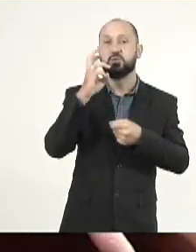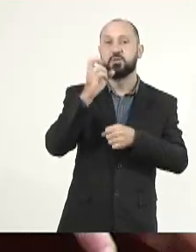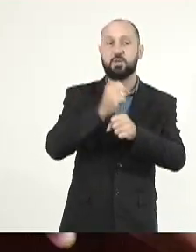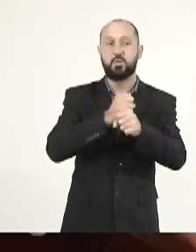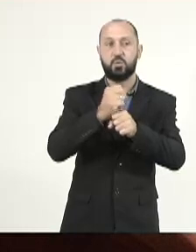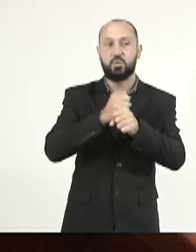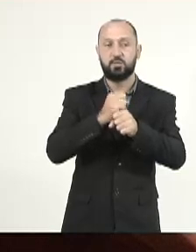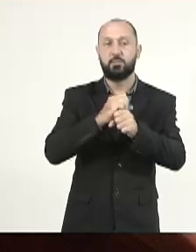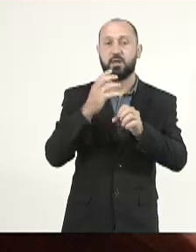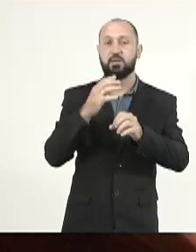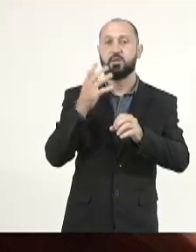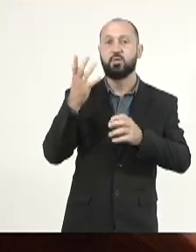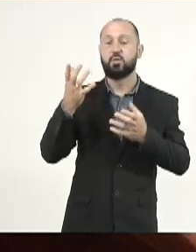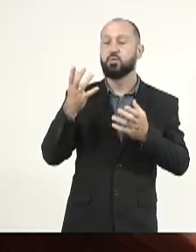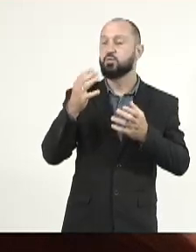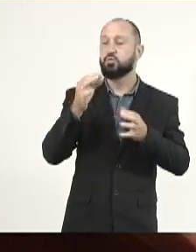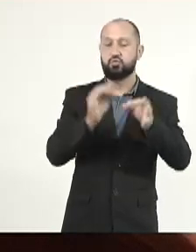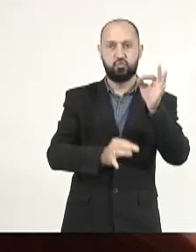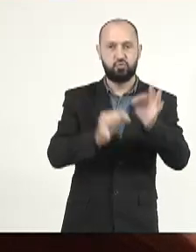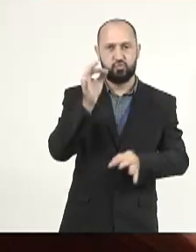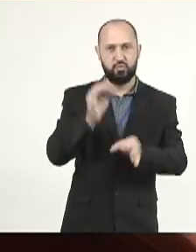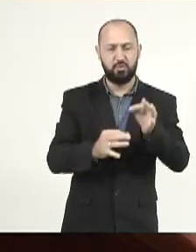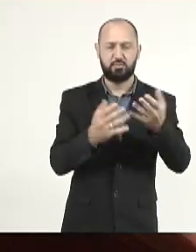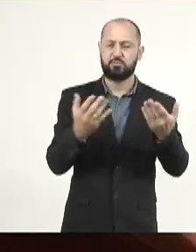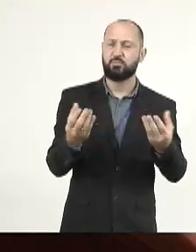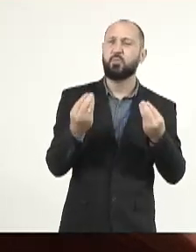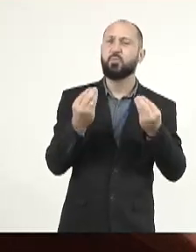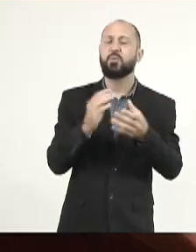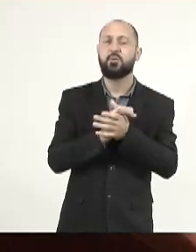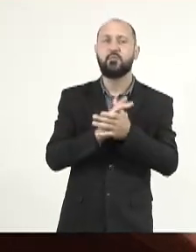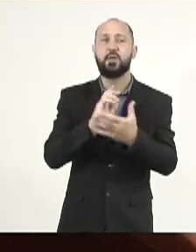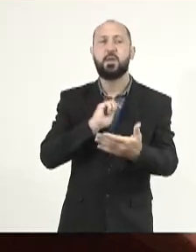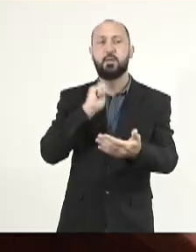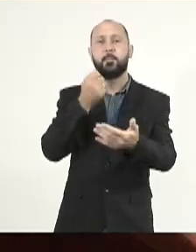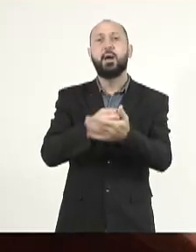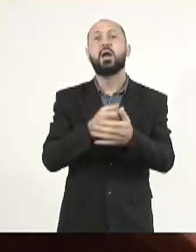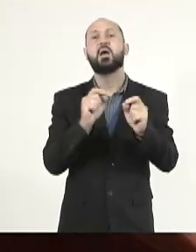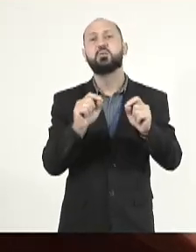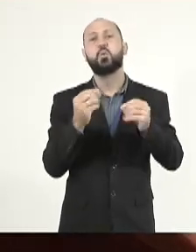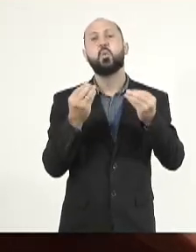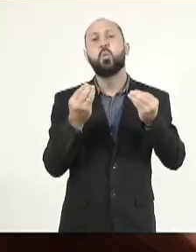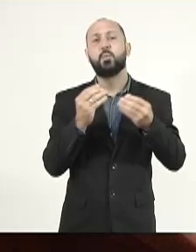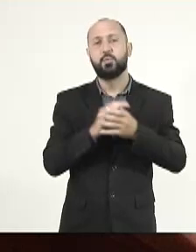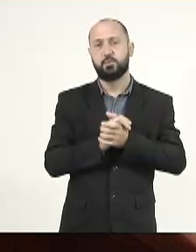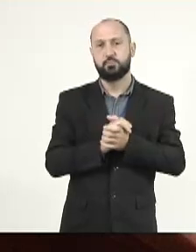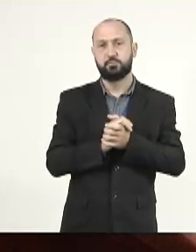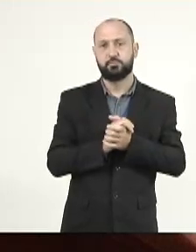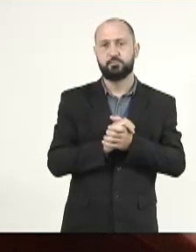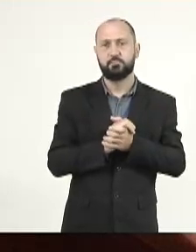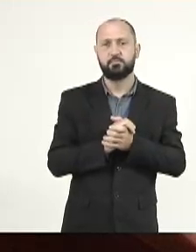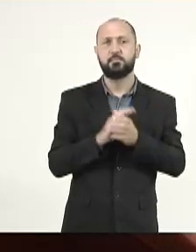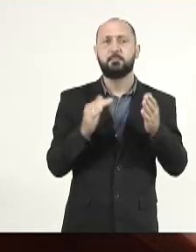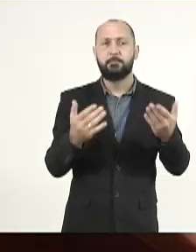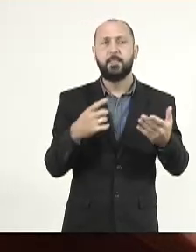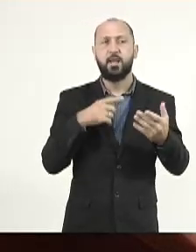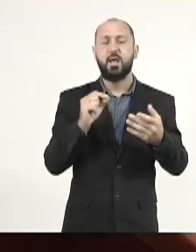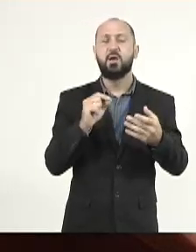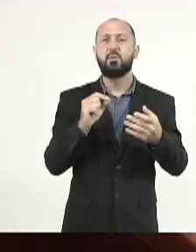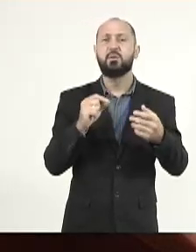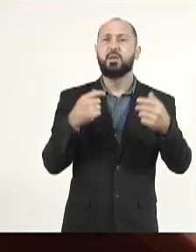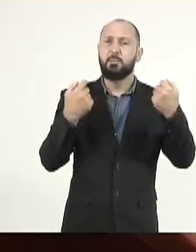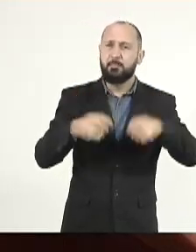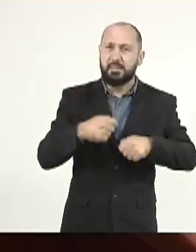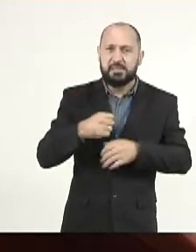magistrados, né? Então, assim, quem que vai pagar essa conta? E outra, será que é uma medida